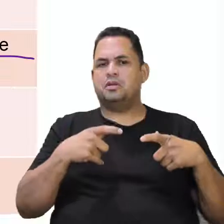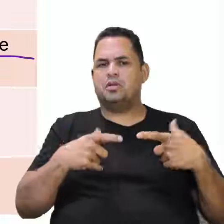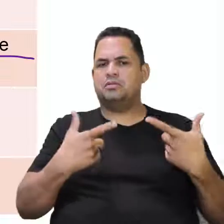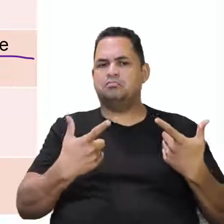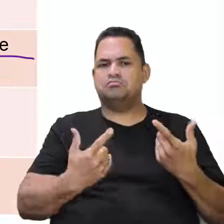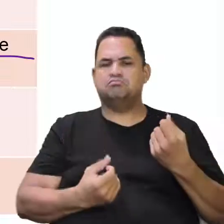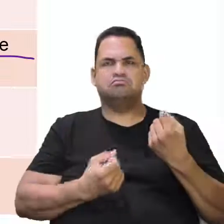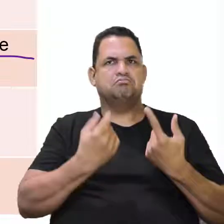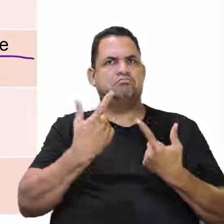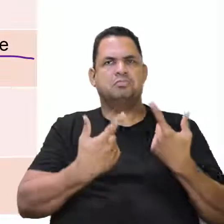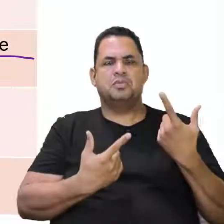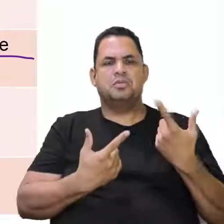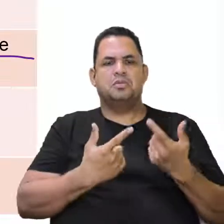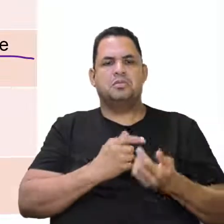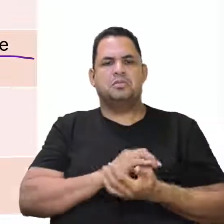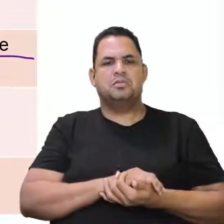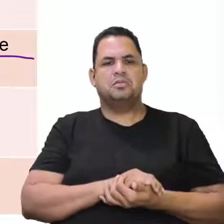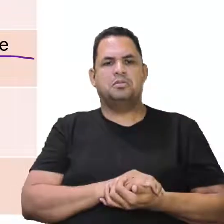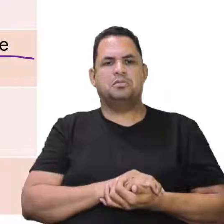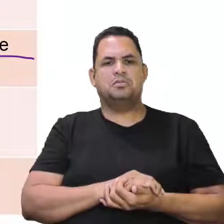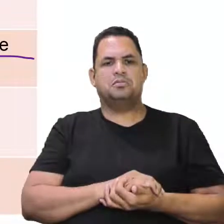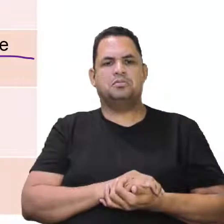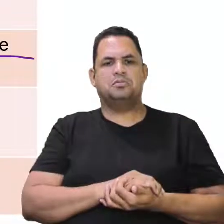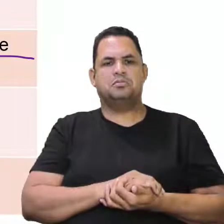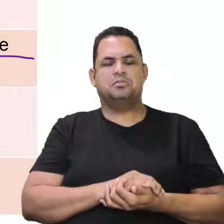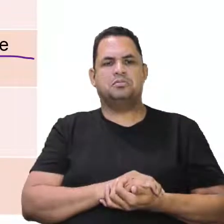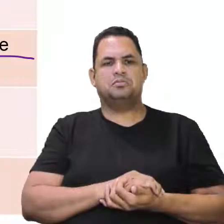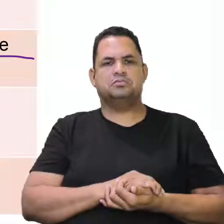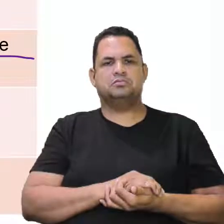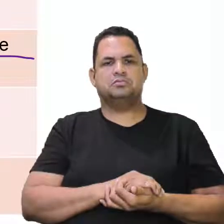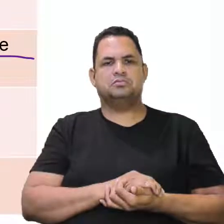também nenhum lugar. Só que esse nowhere você vai usar em frases